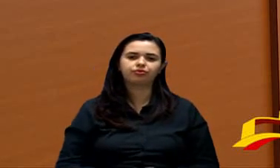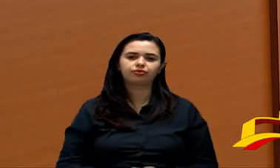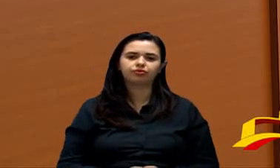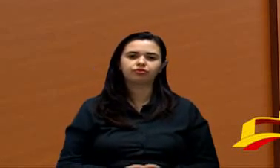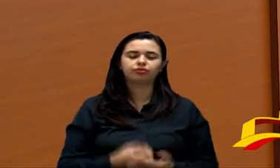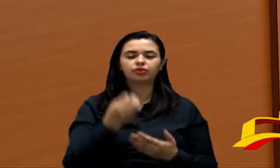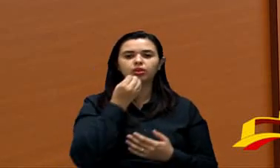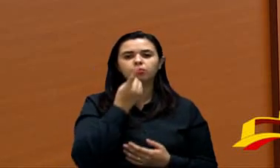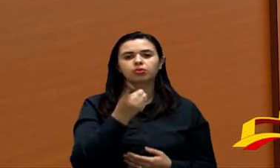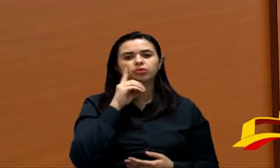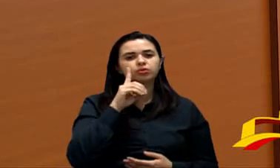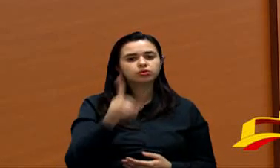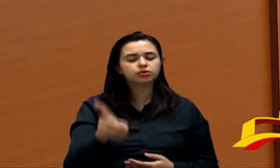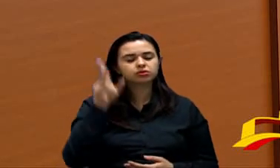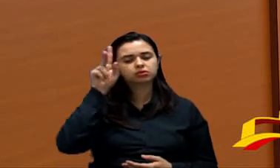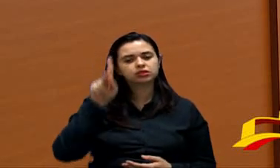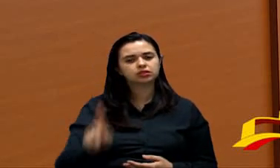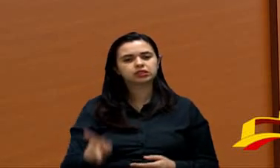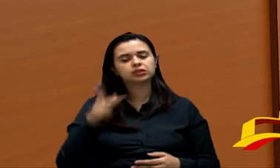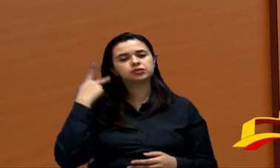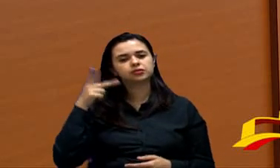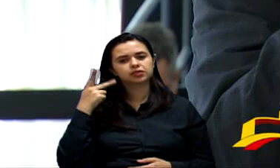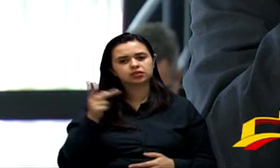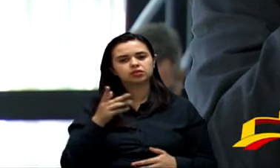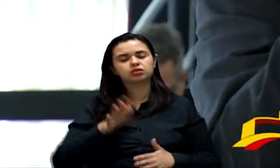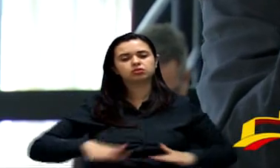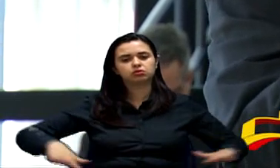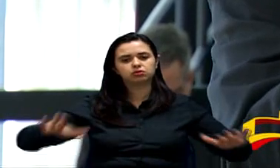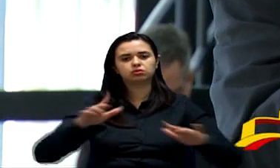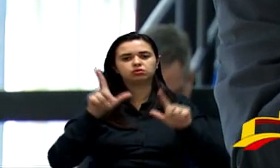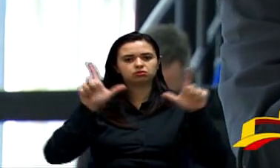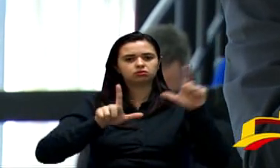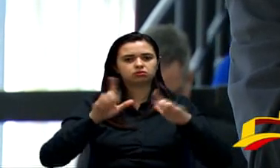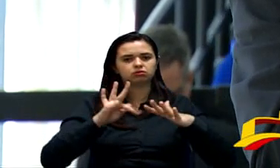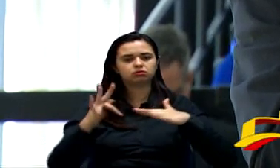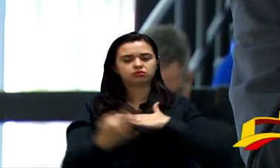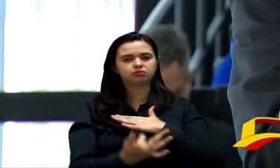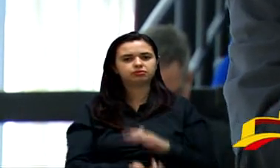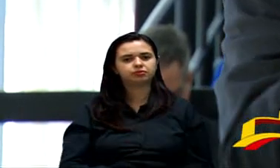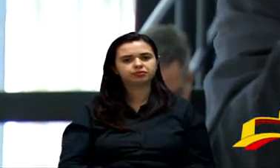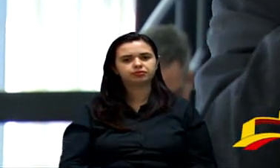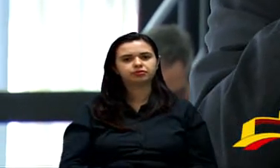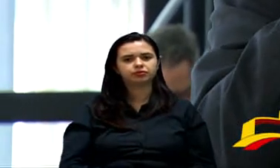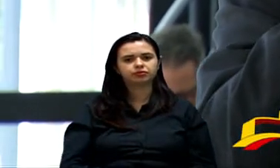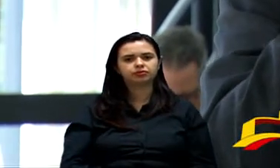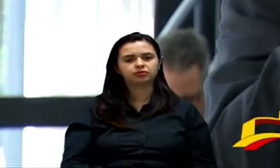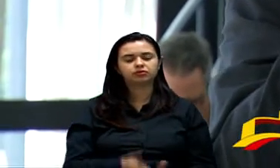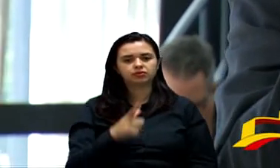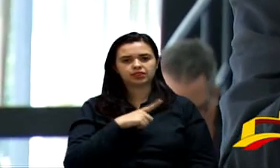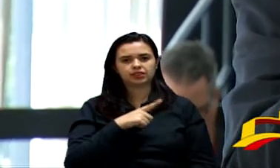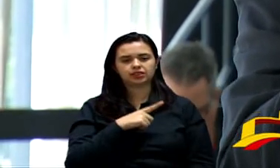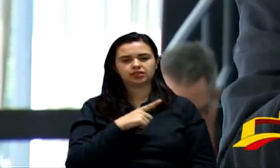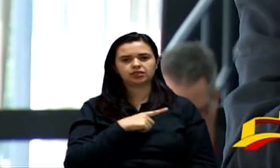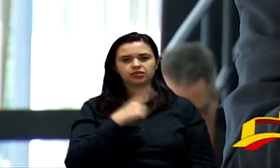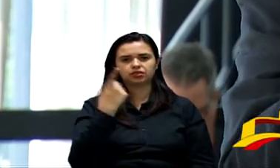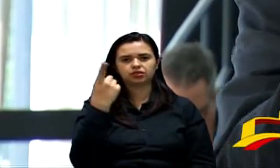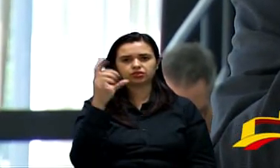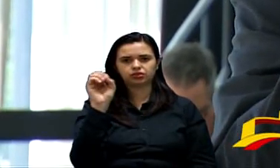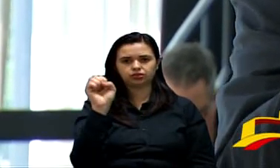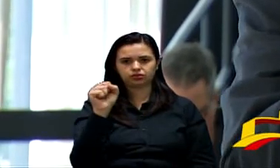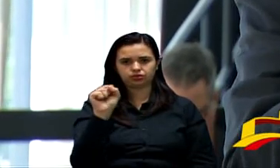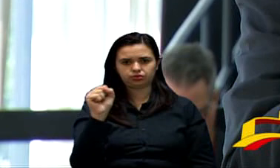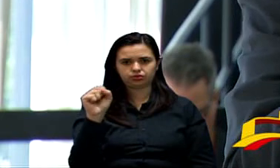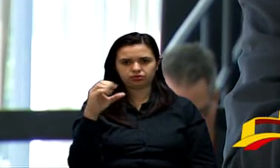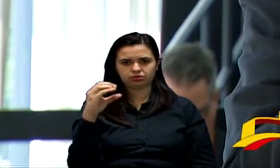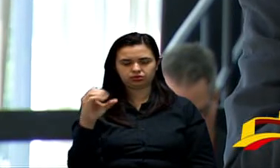Bom dia, senhor presidente, vereadoras, vereadores, todos que nos acompanham. Vereador, tenho ali mais 18 segundos para falar. Eu iria falar mais alguns